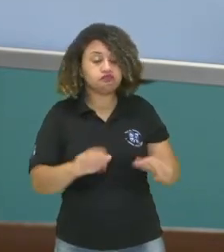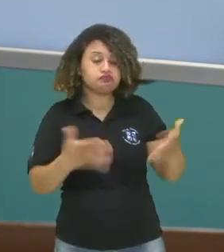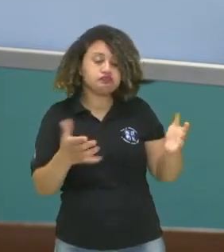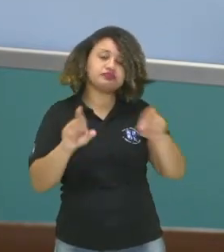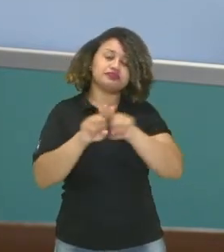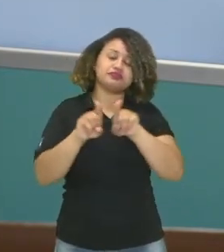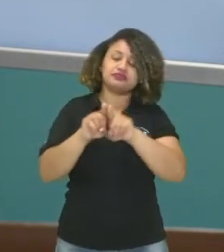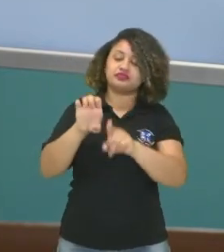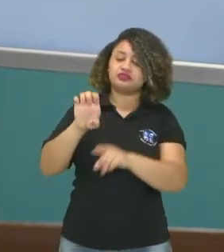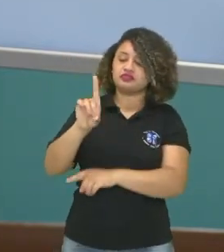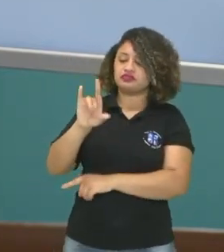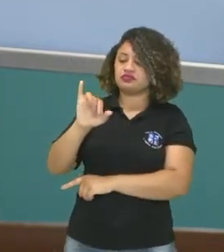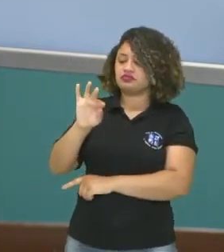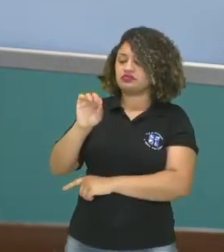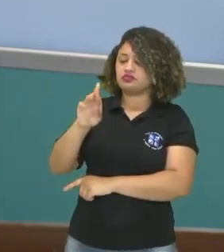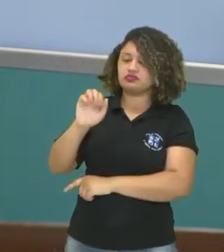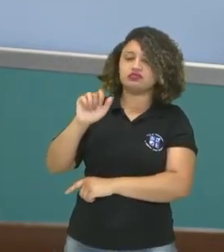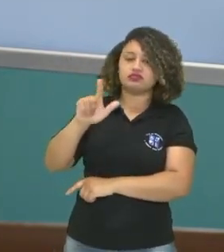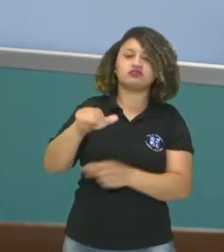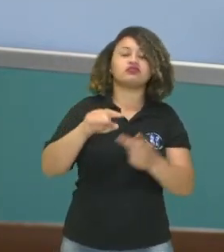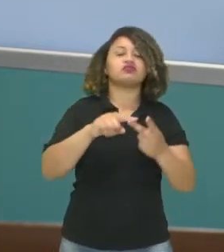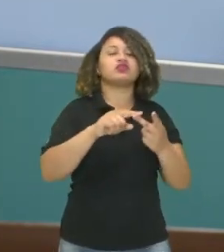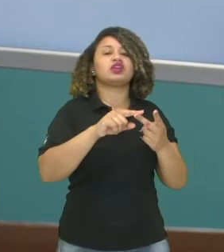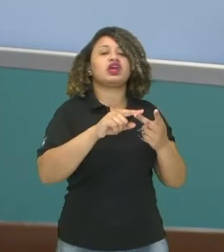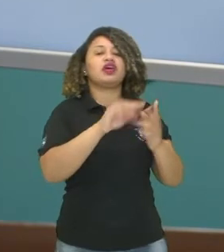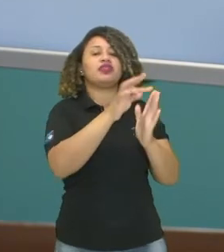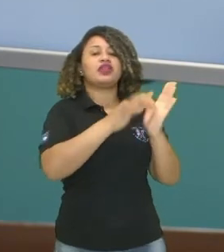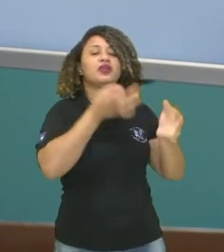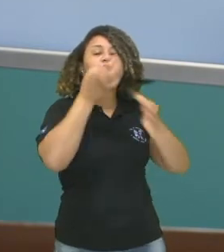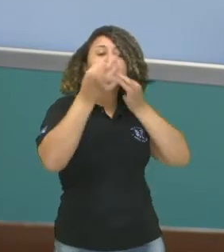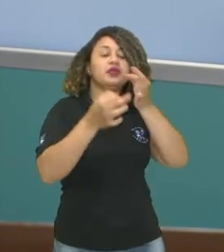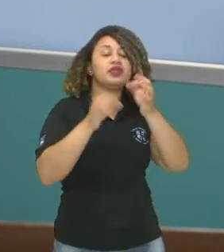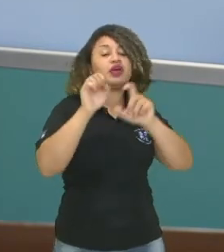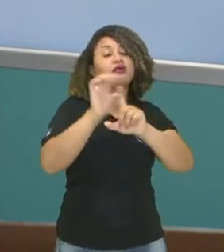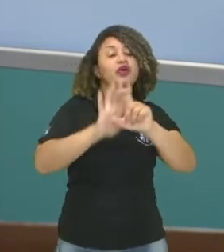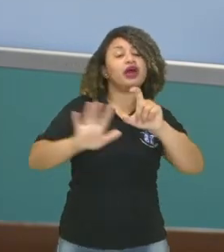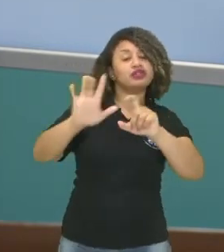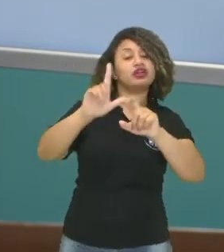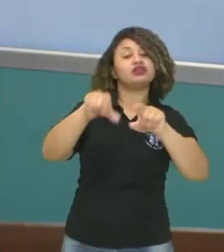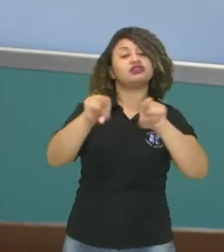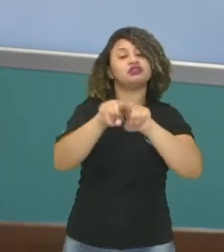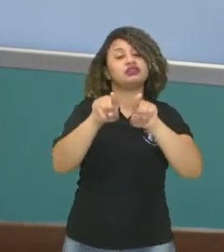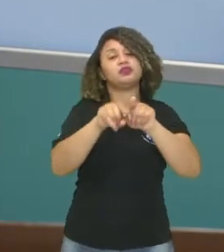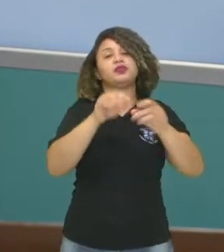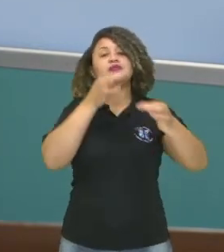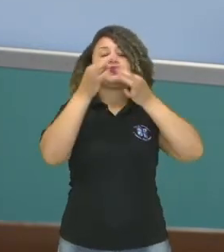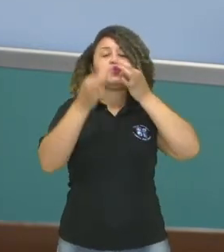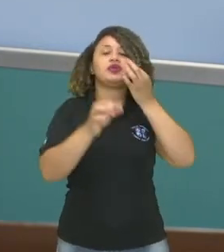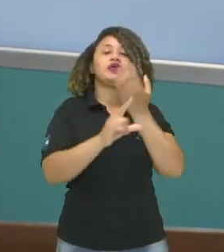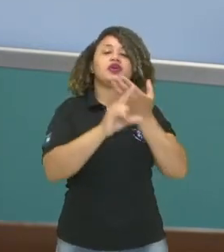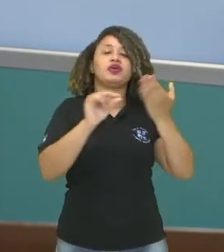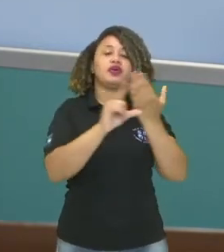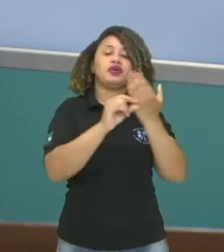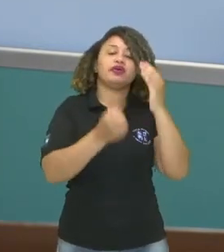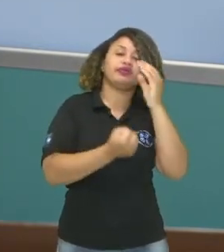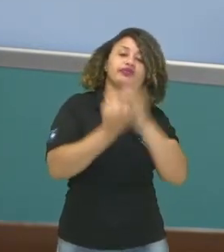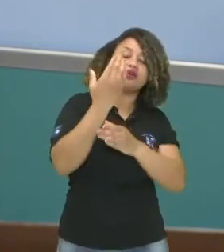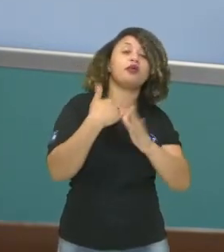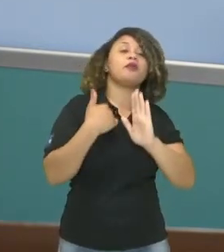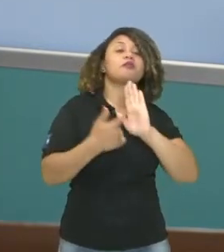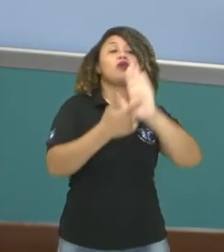artigo de opinião, a charge são textos opinativos, em que o seu autor expressa o seu julgamento.